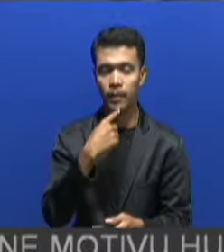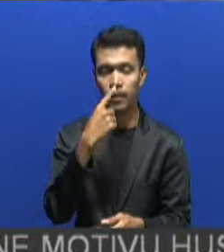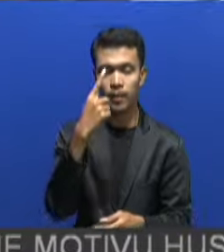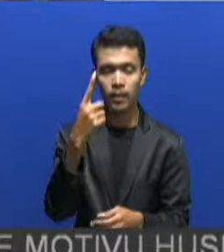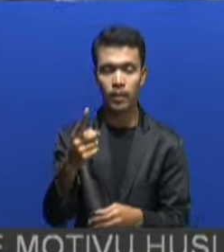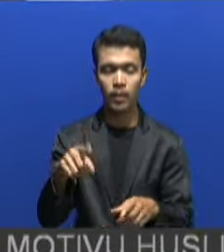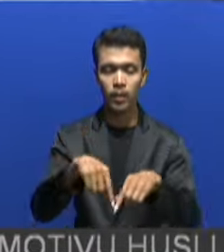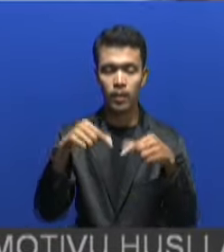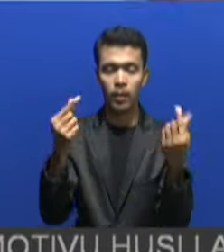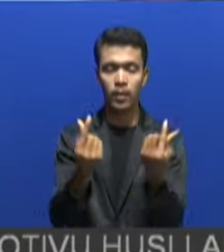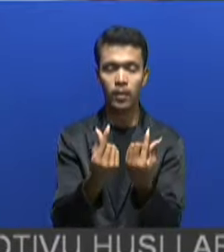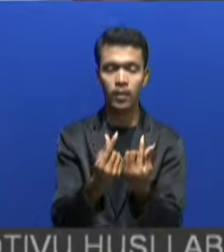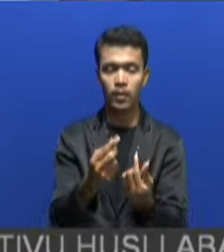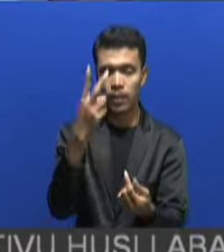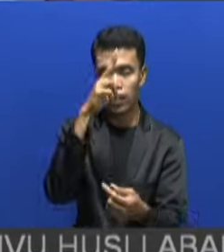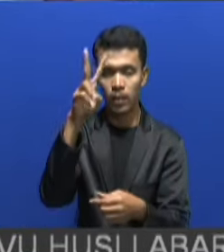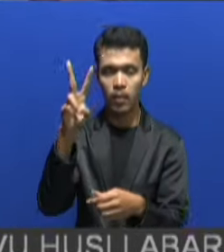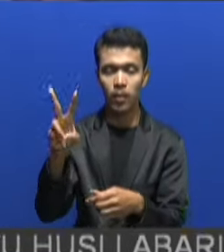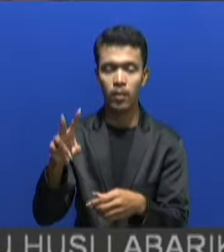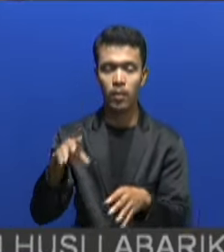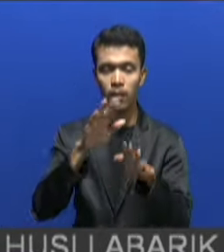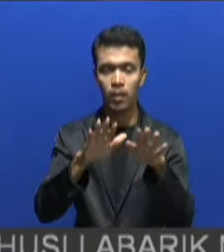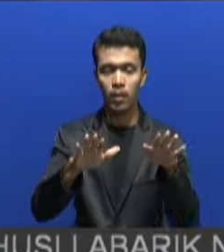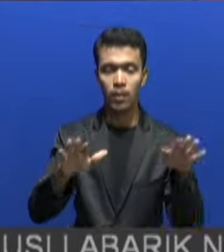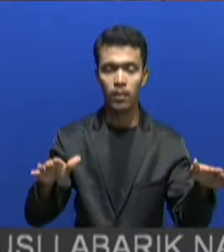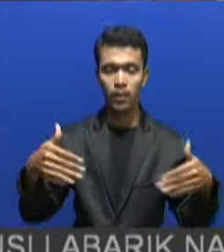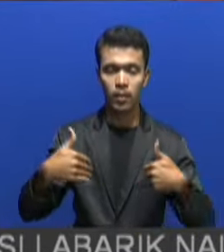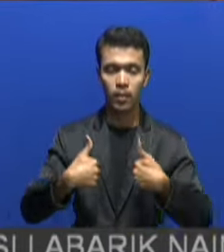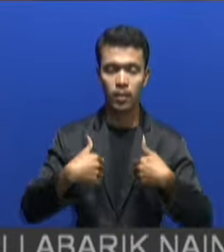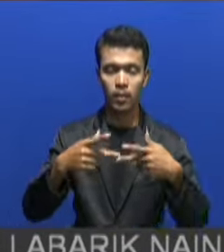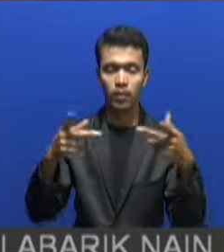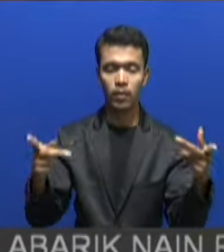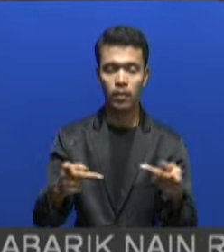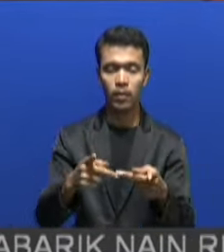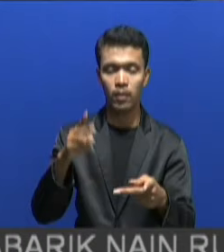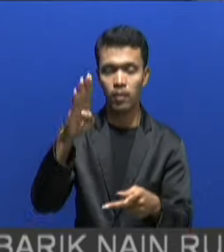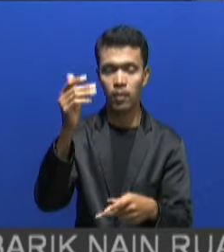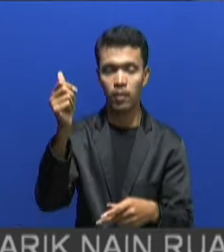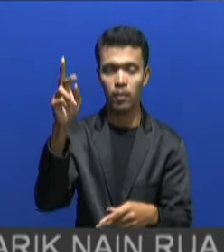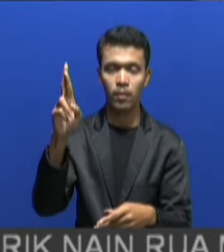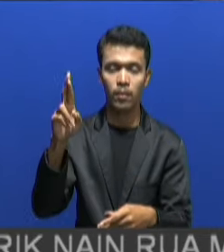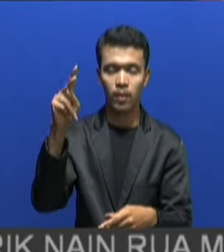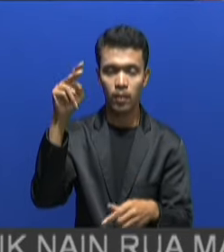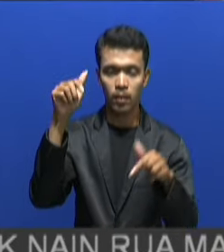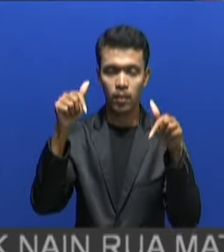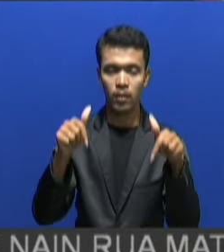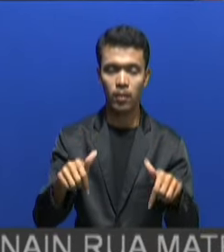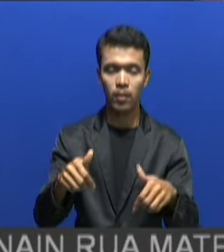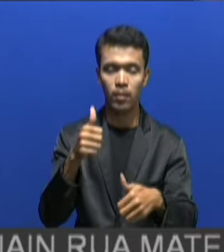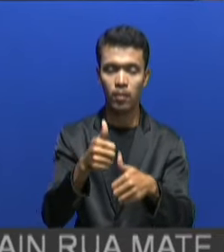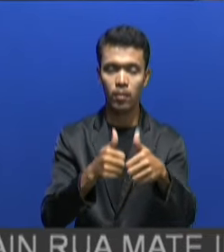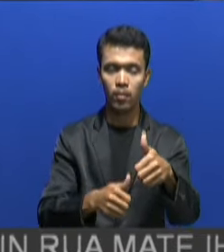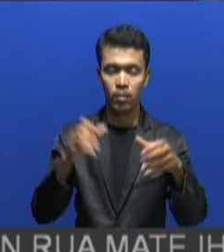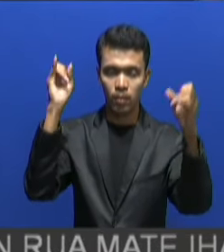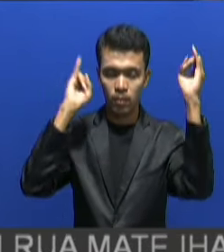Hateten. Equipa conjunta identifica mons menoridade Balum e a Fatim Bar no karaoke. Baseava a informação iracne e